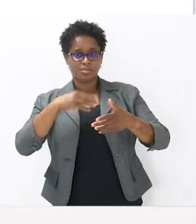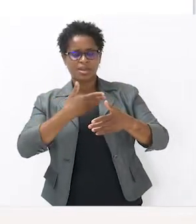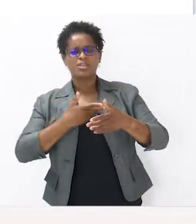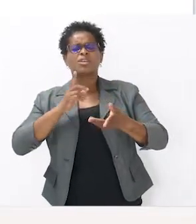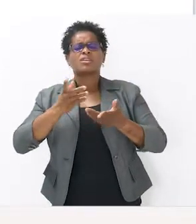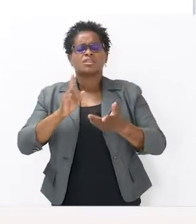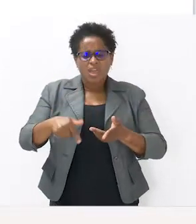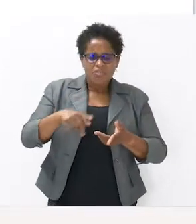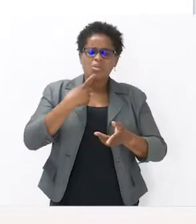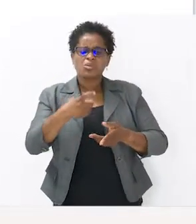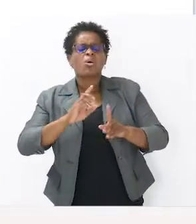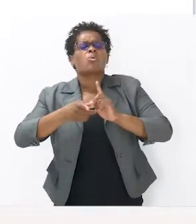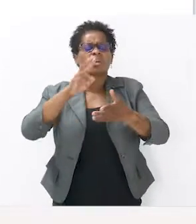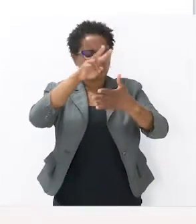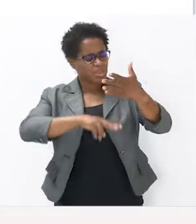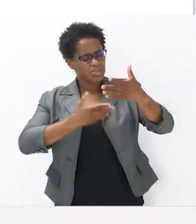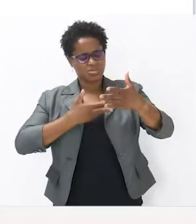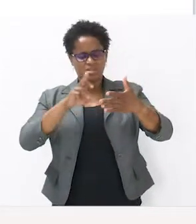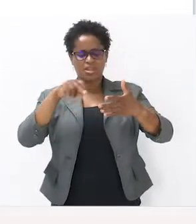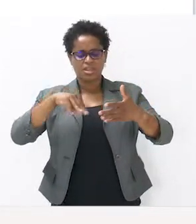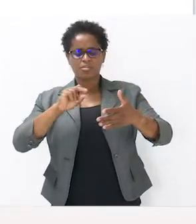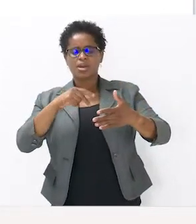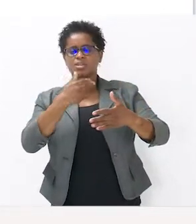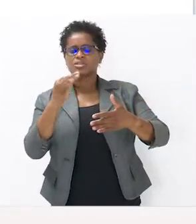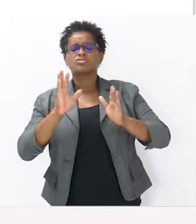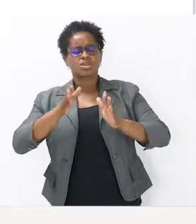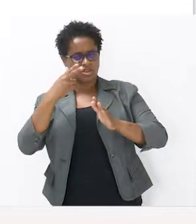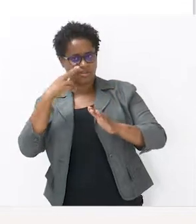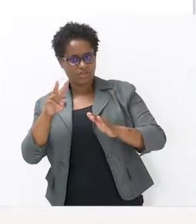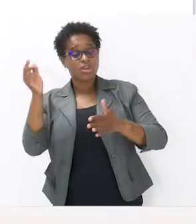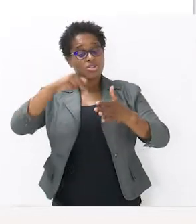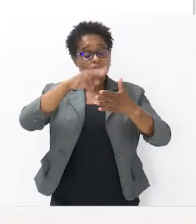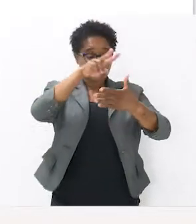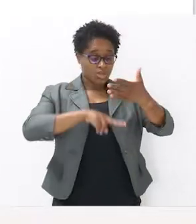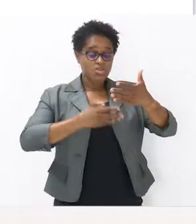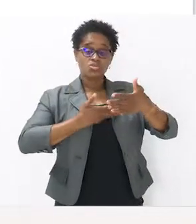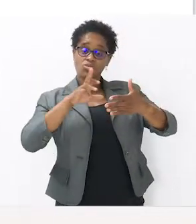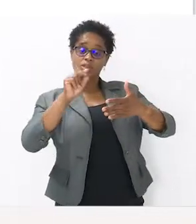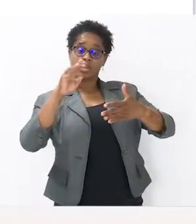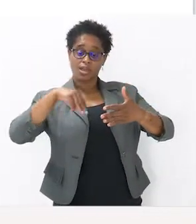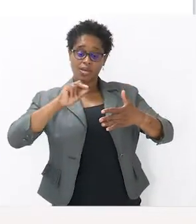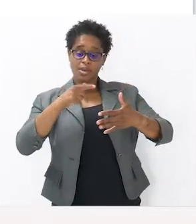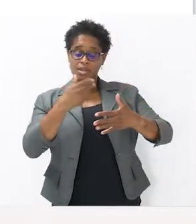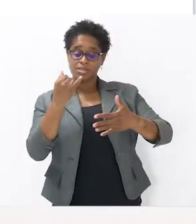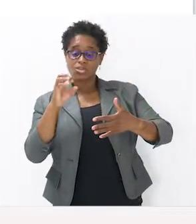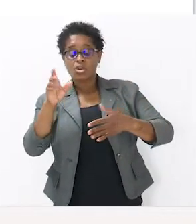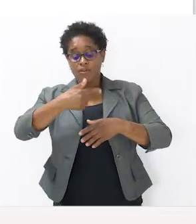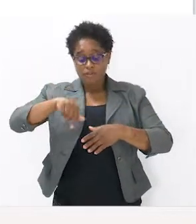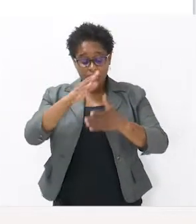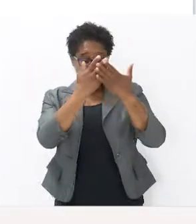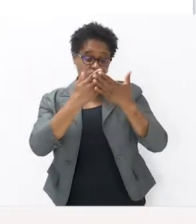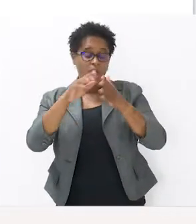que é isso de texto dramático? Já vamos ver. Dentro do texto dramático, vamos estudar a